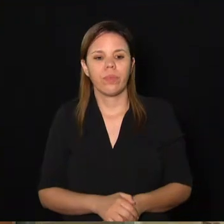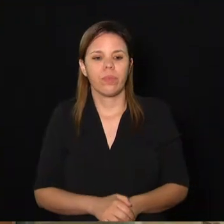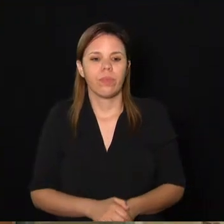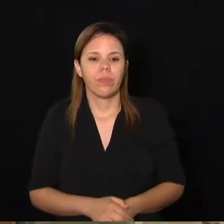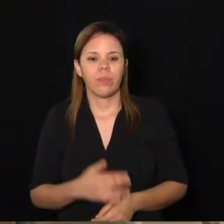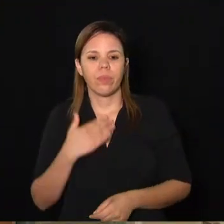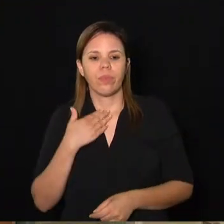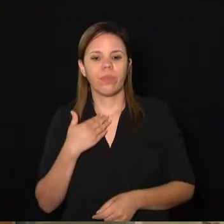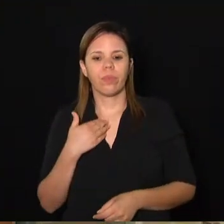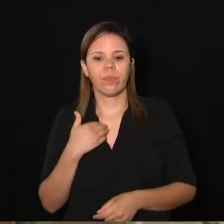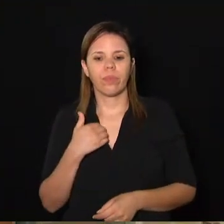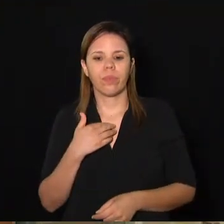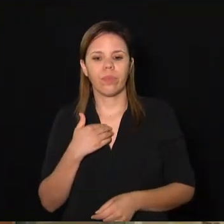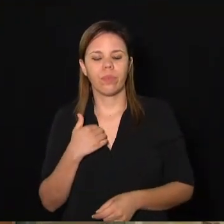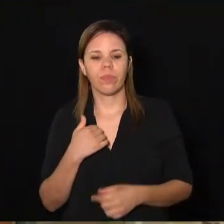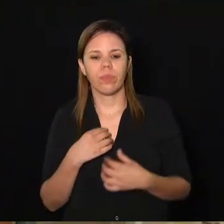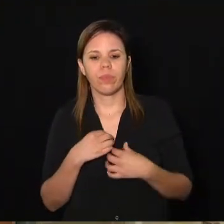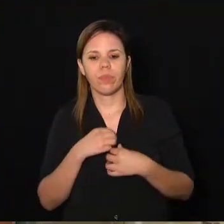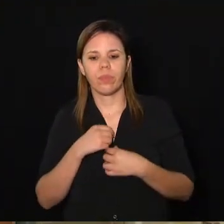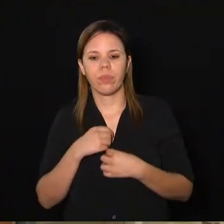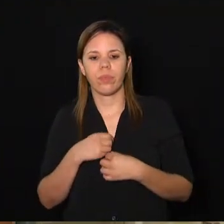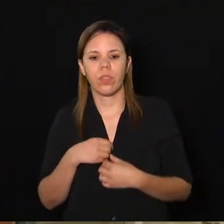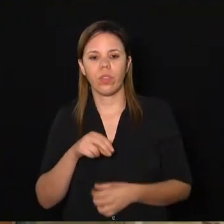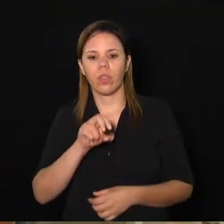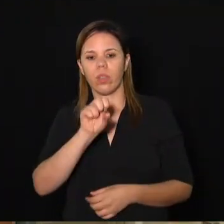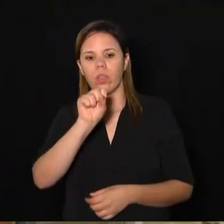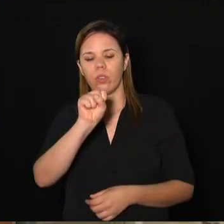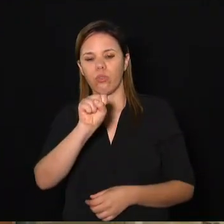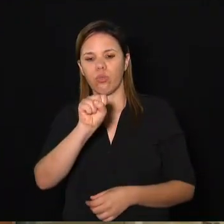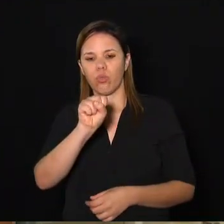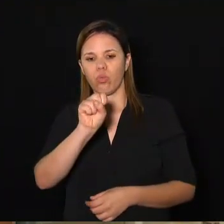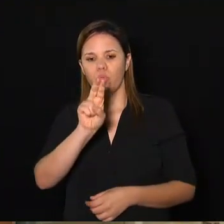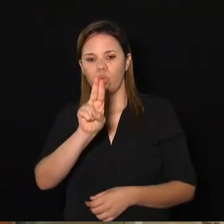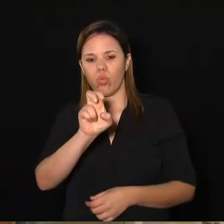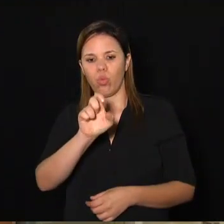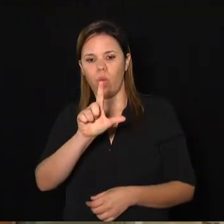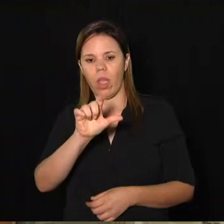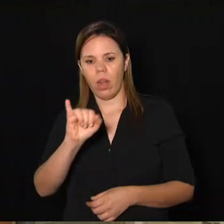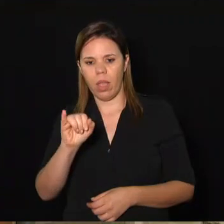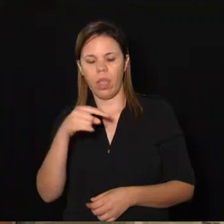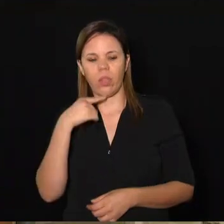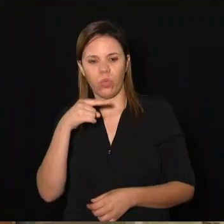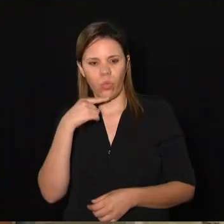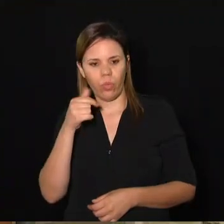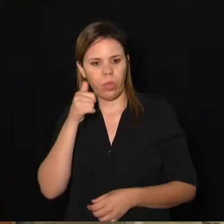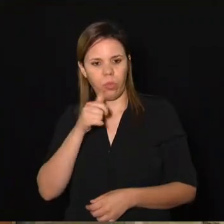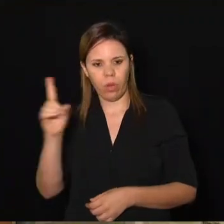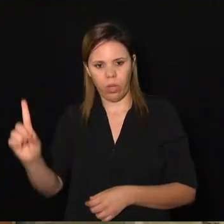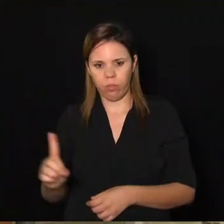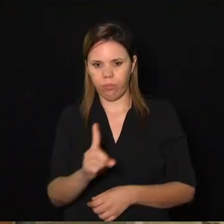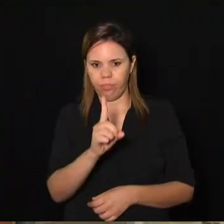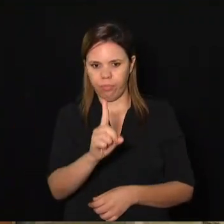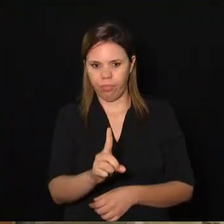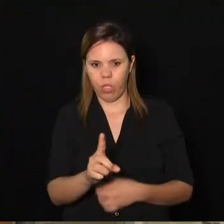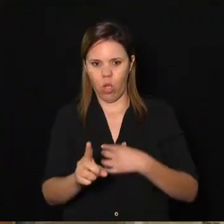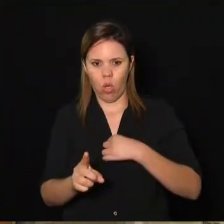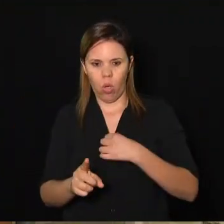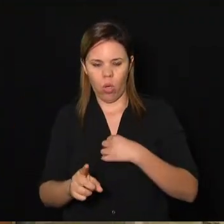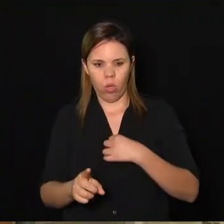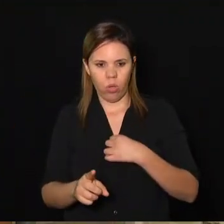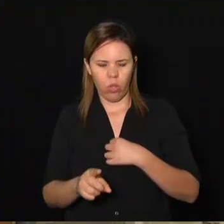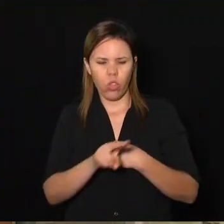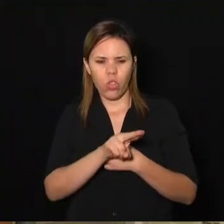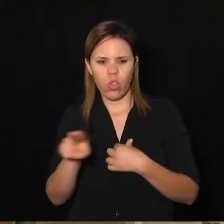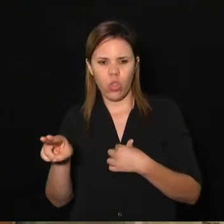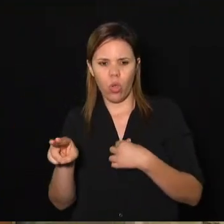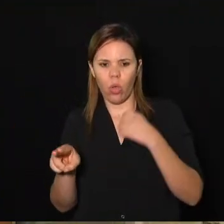que foi da Sueli do Luiz da Sueli qual o